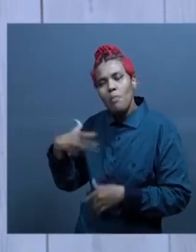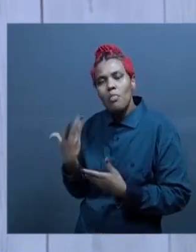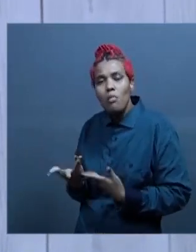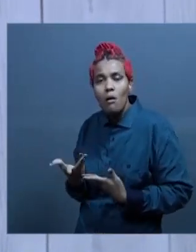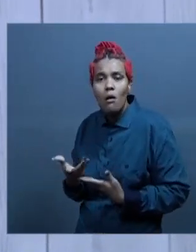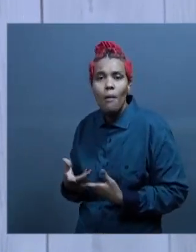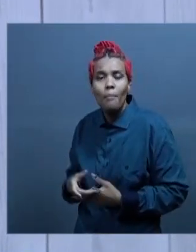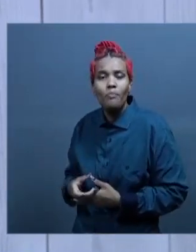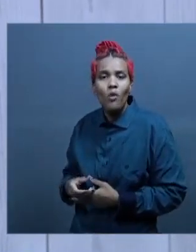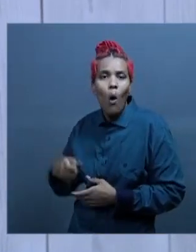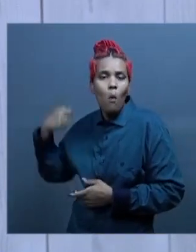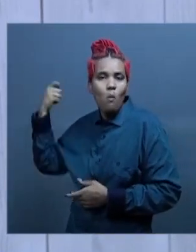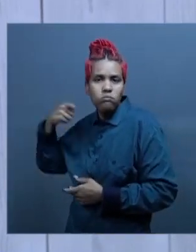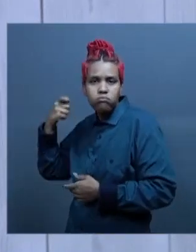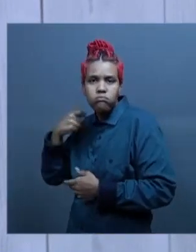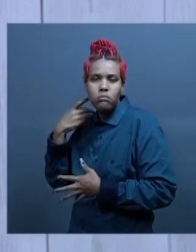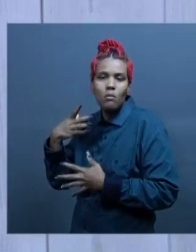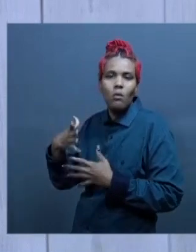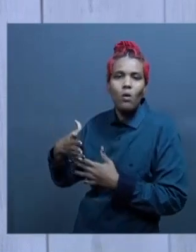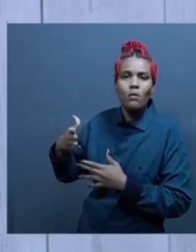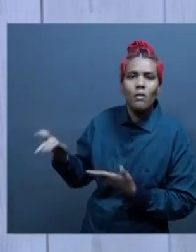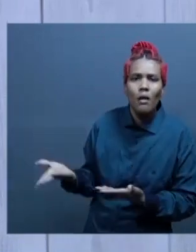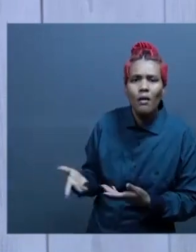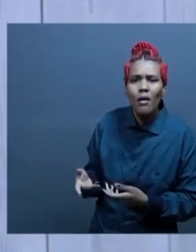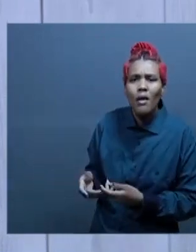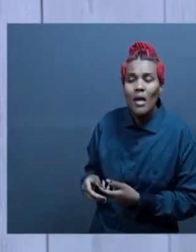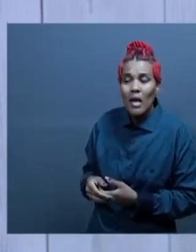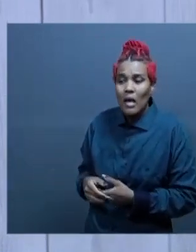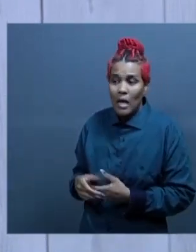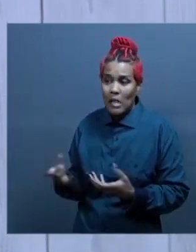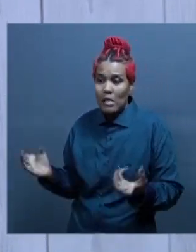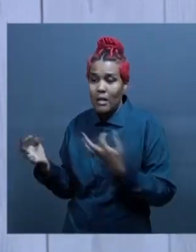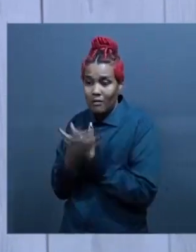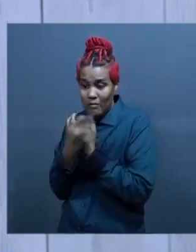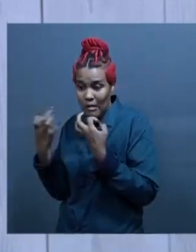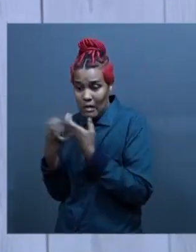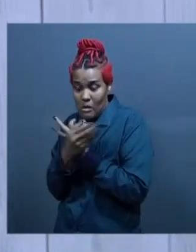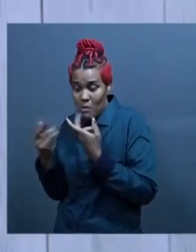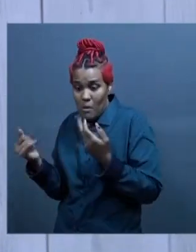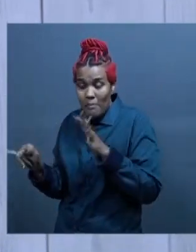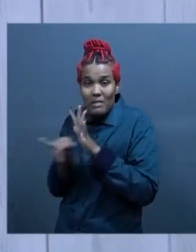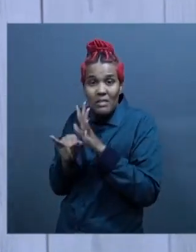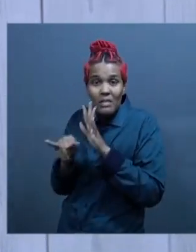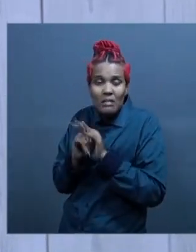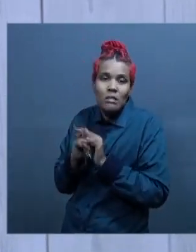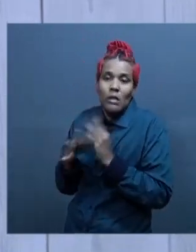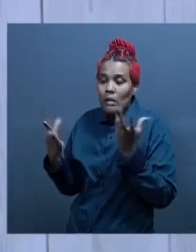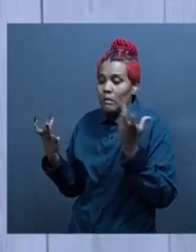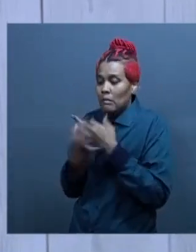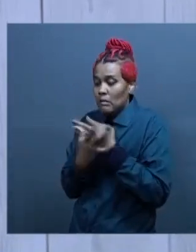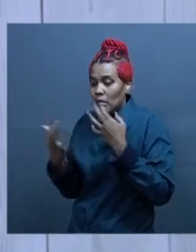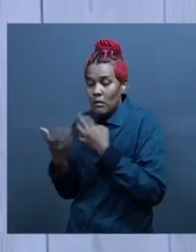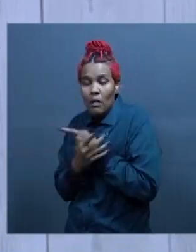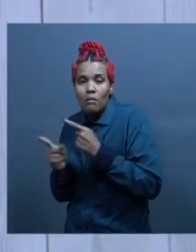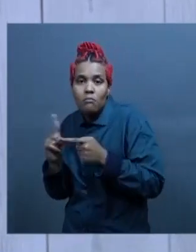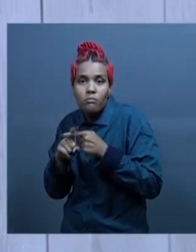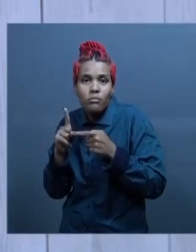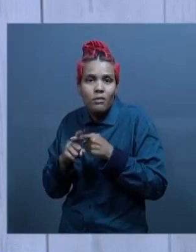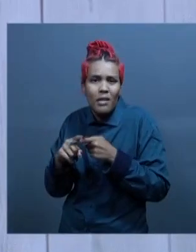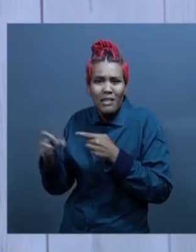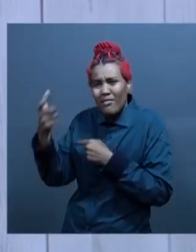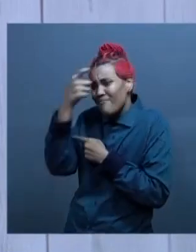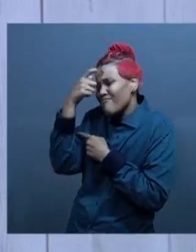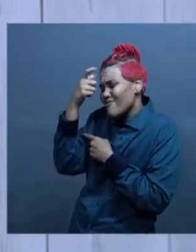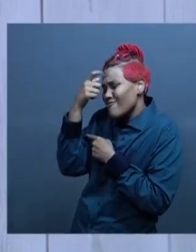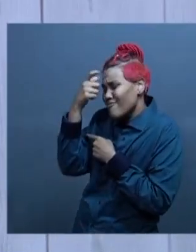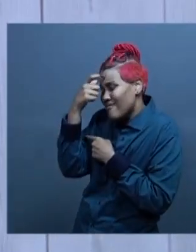o protagonista ele é um publicitário que sofre uma crise de identidade é por ficar com a consciência pesada